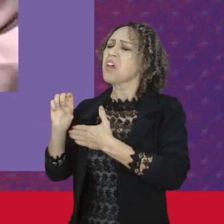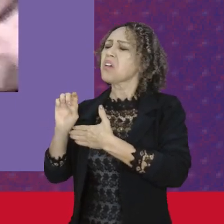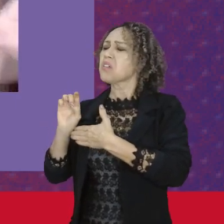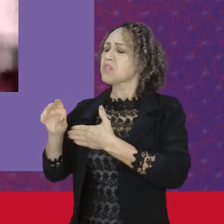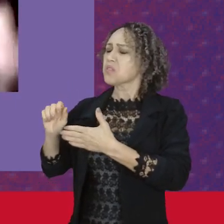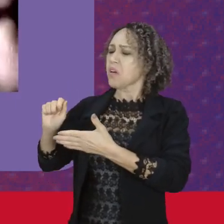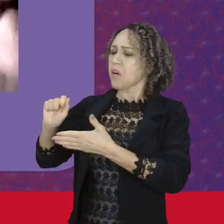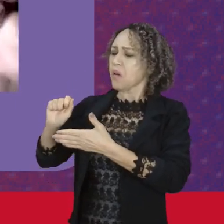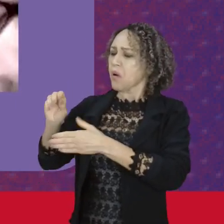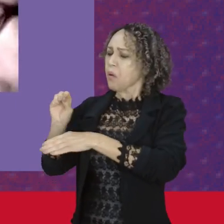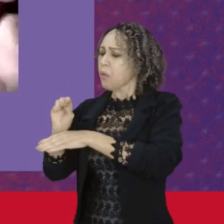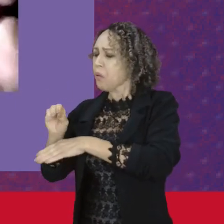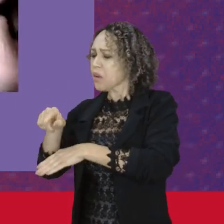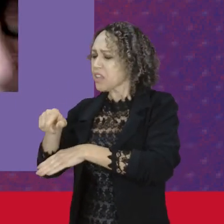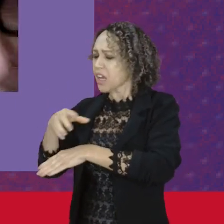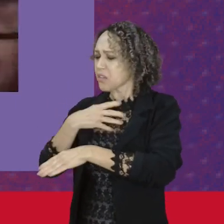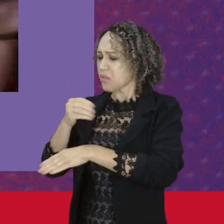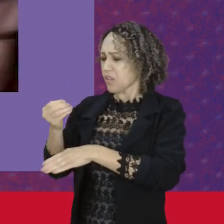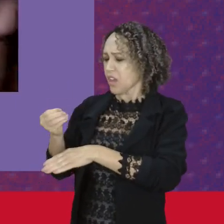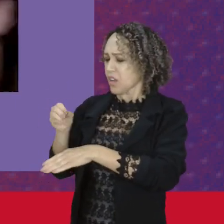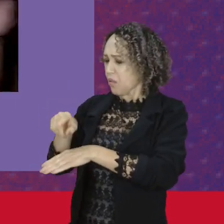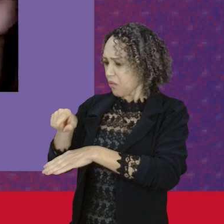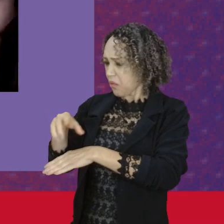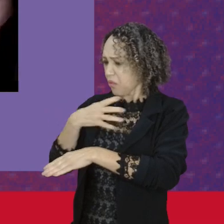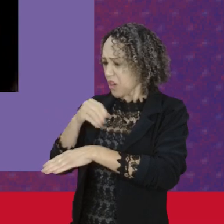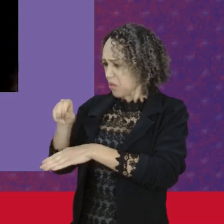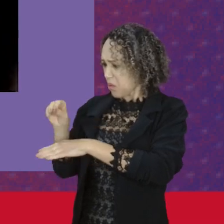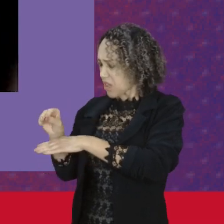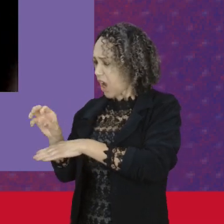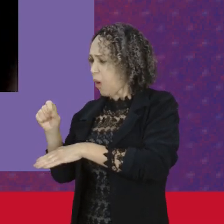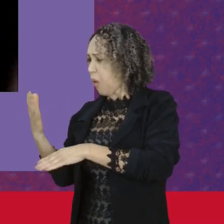mulheres, né? E eu acho que aí os jornais,